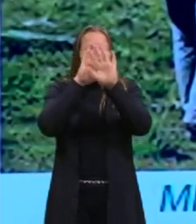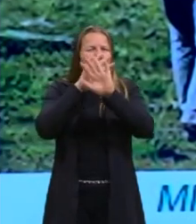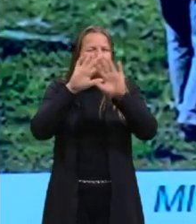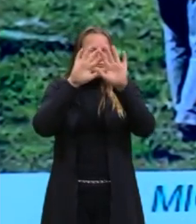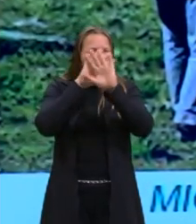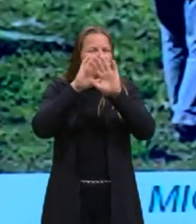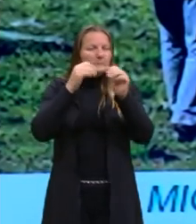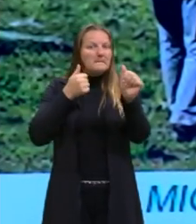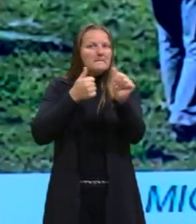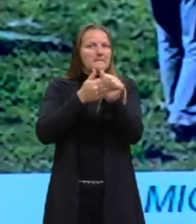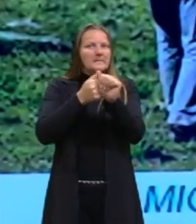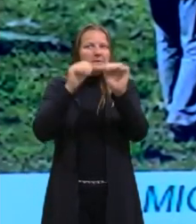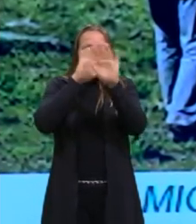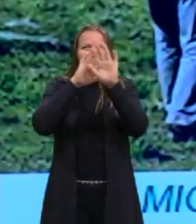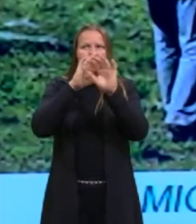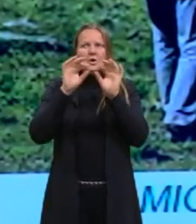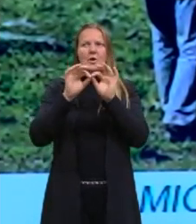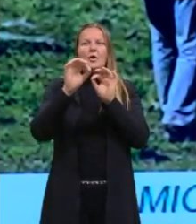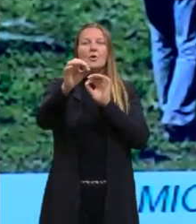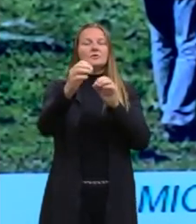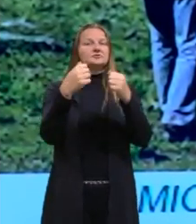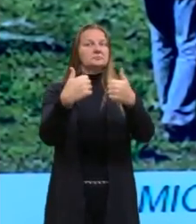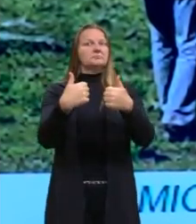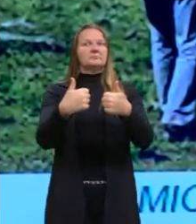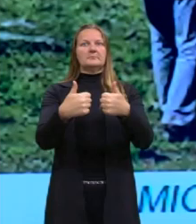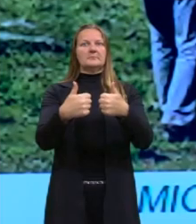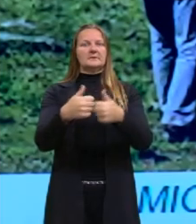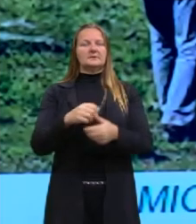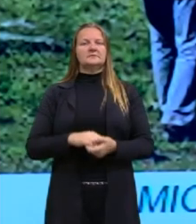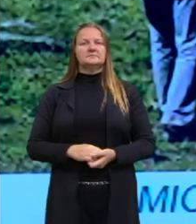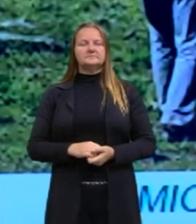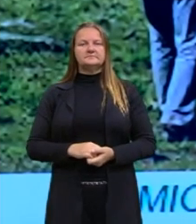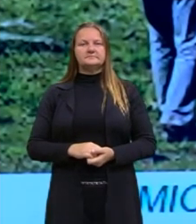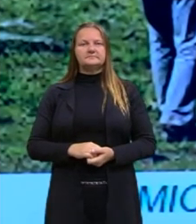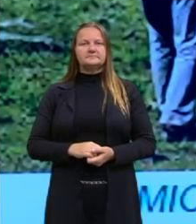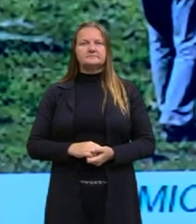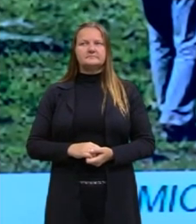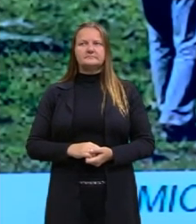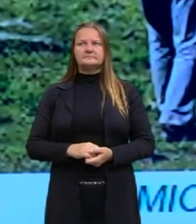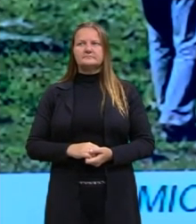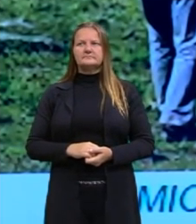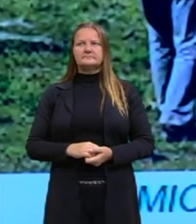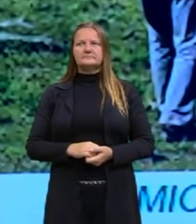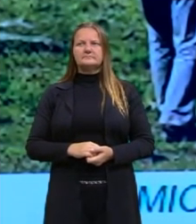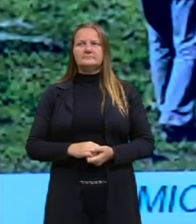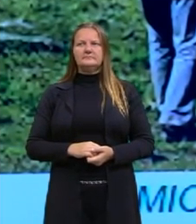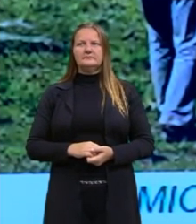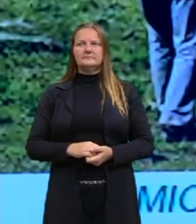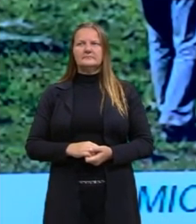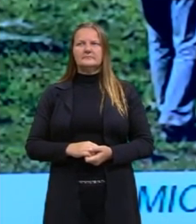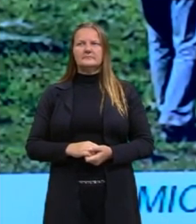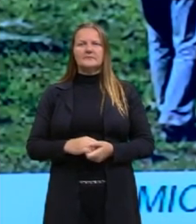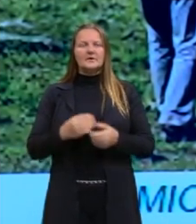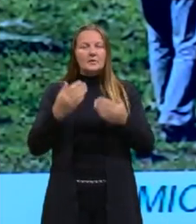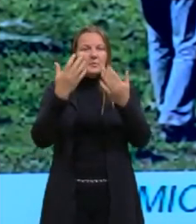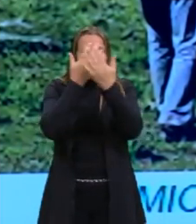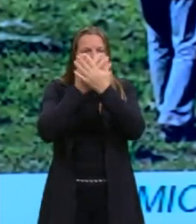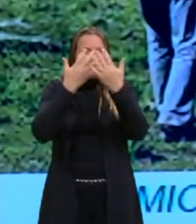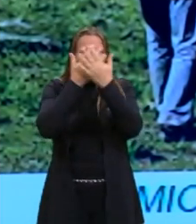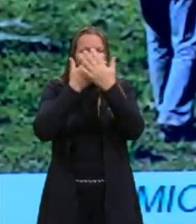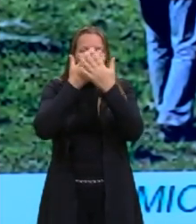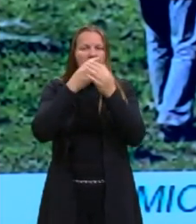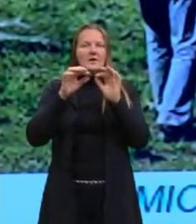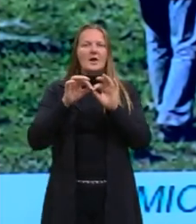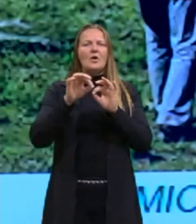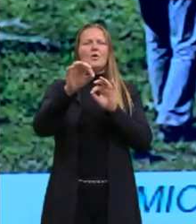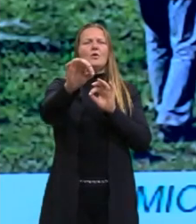falha na nossa visão e de longe a gente consegue enxergar normalmente tá então aqui essas pessoas que estão mais próxima eu